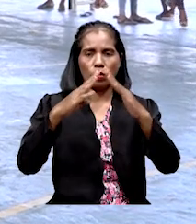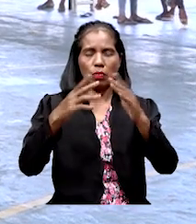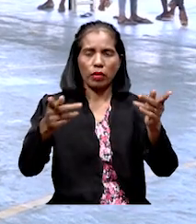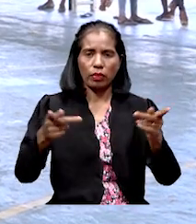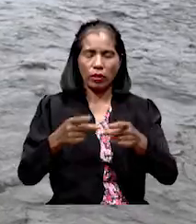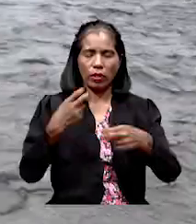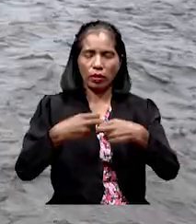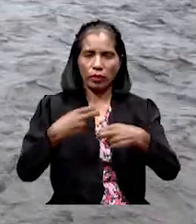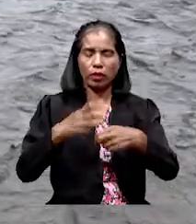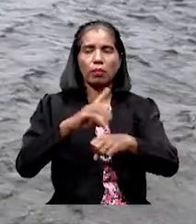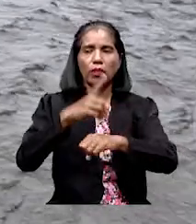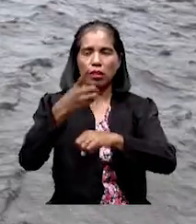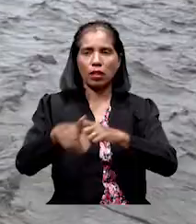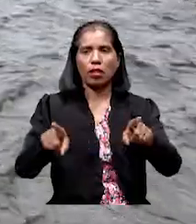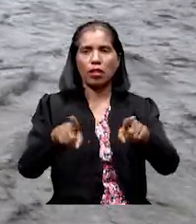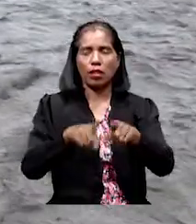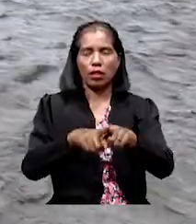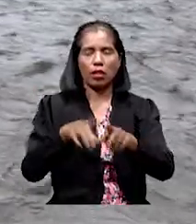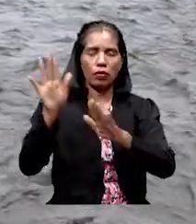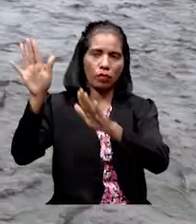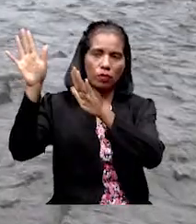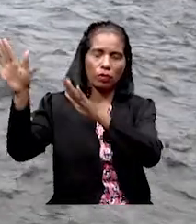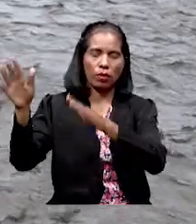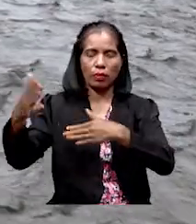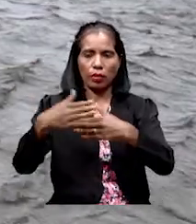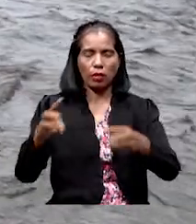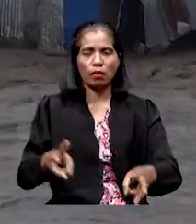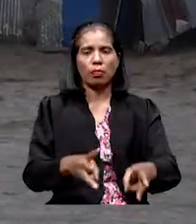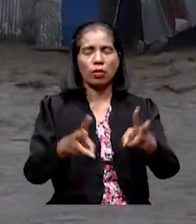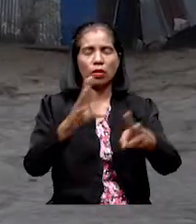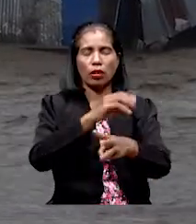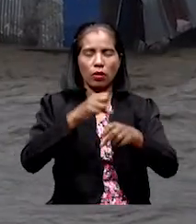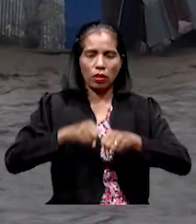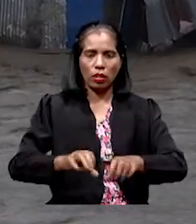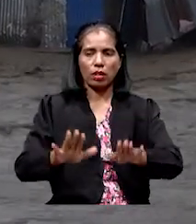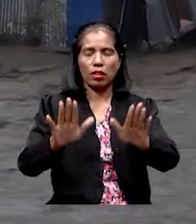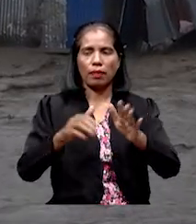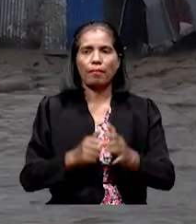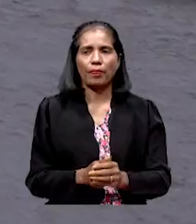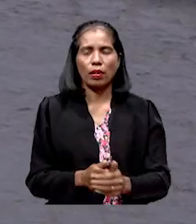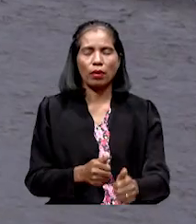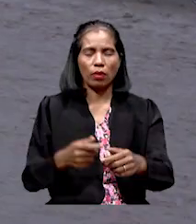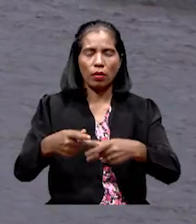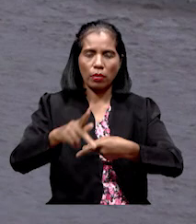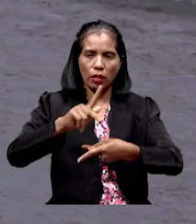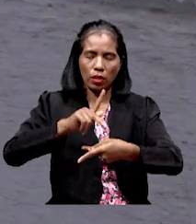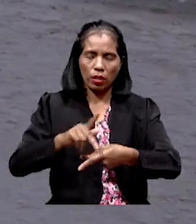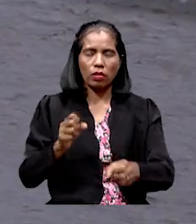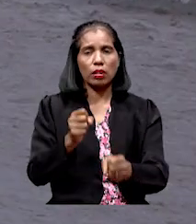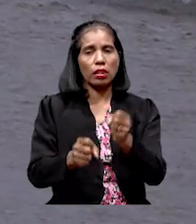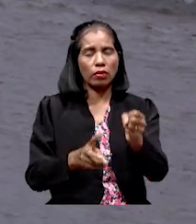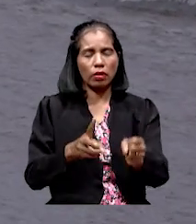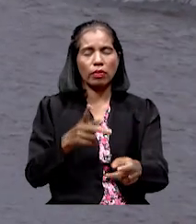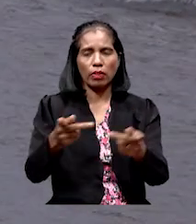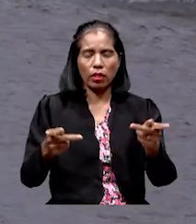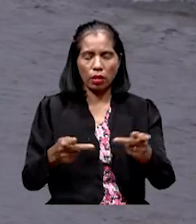ba desastre hanesan ia foho lolong mota nining notasi ibun. Tuir Proteção Civil fatin nebe